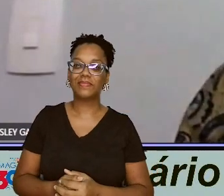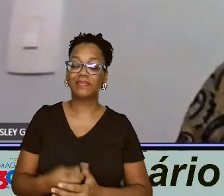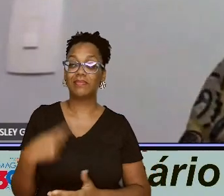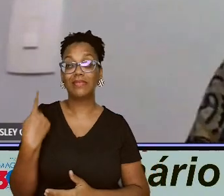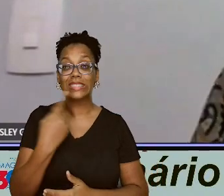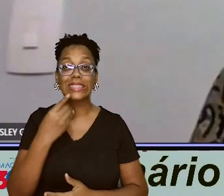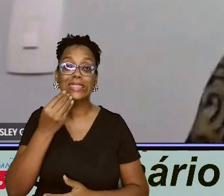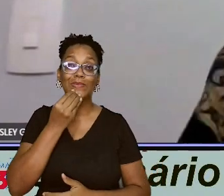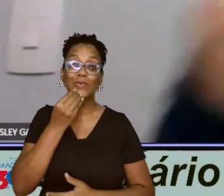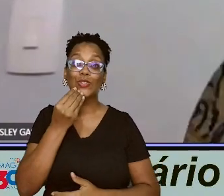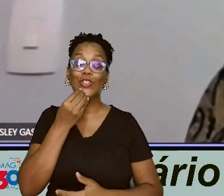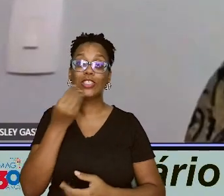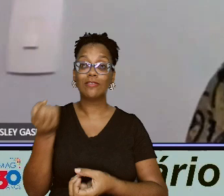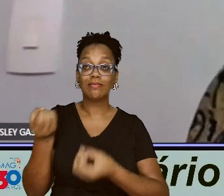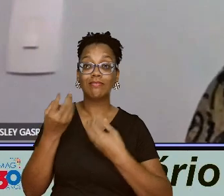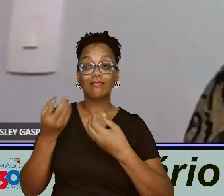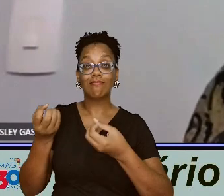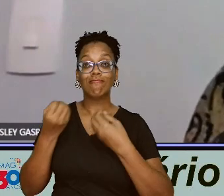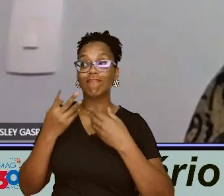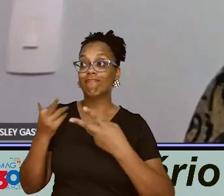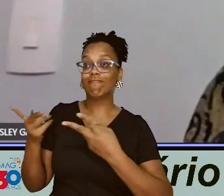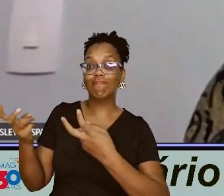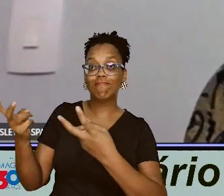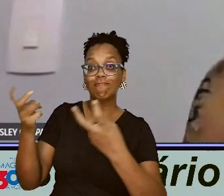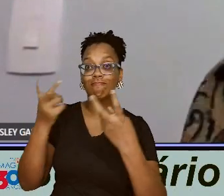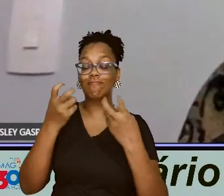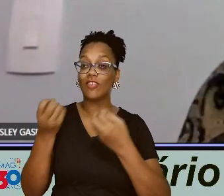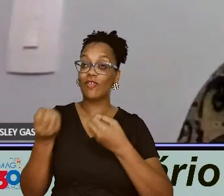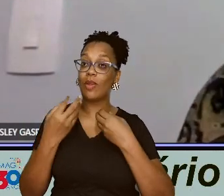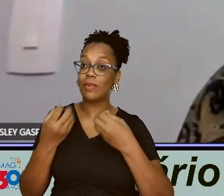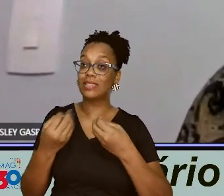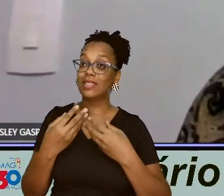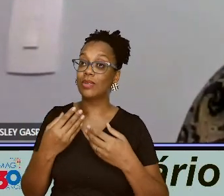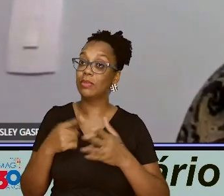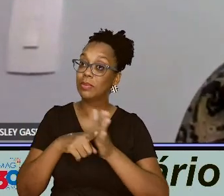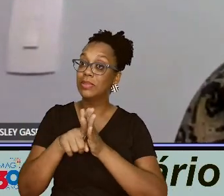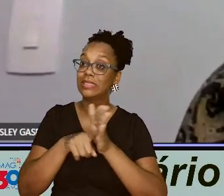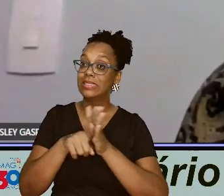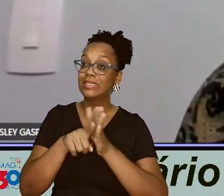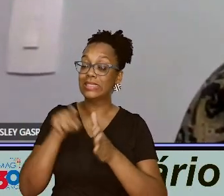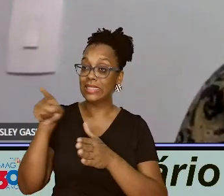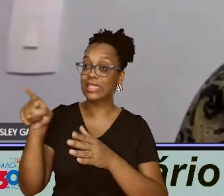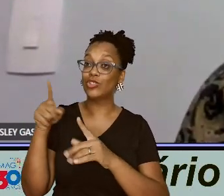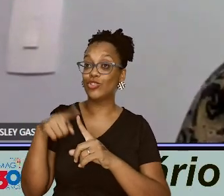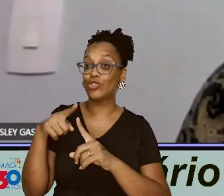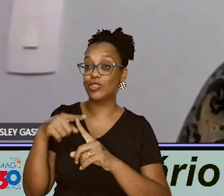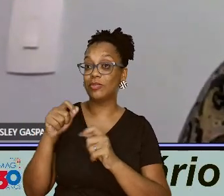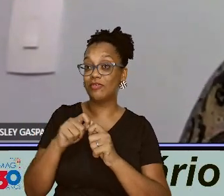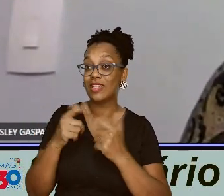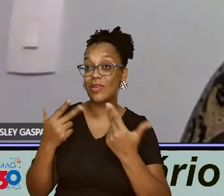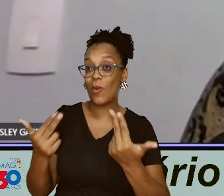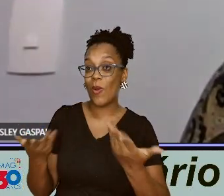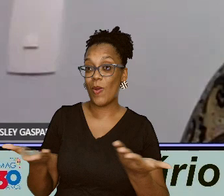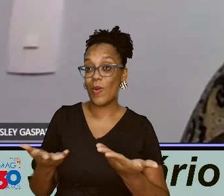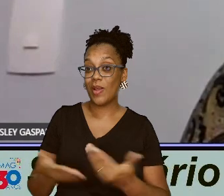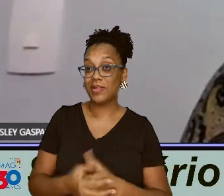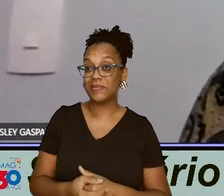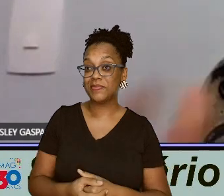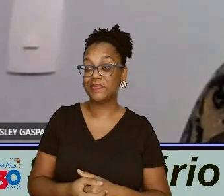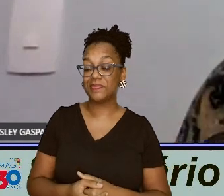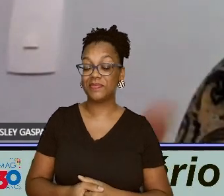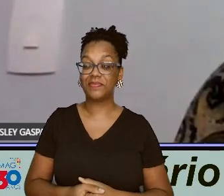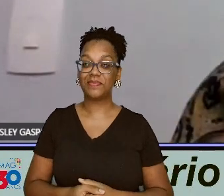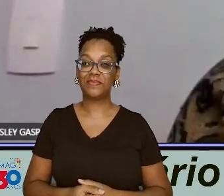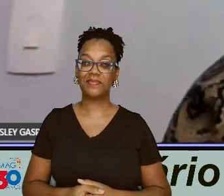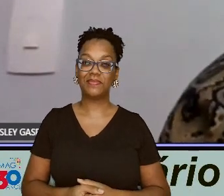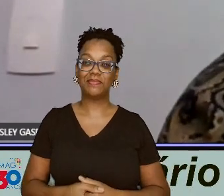ter informações, extrair informações para pesquisas desse tipo que a gente fez agora.